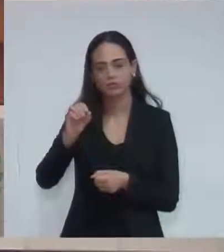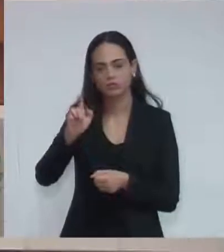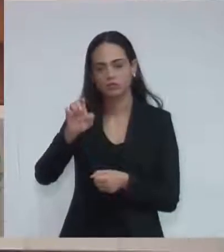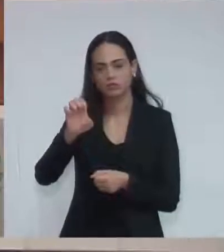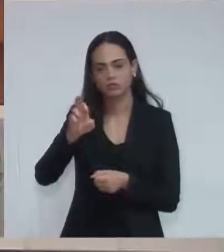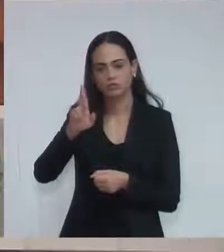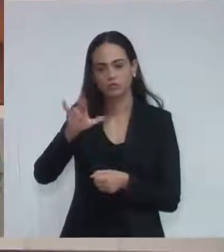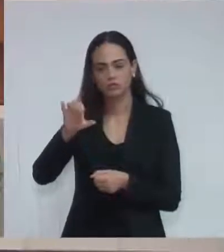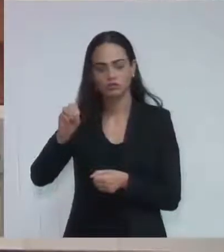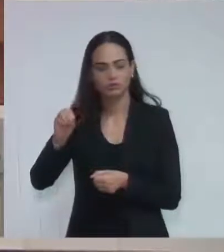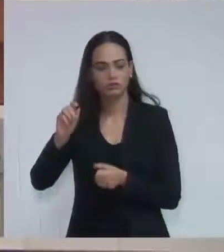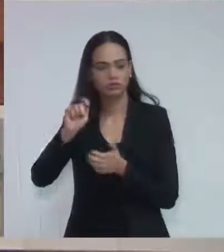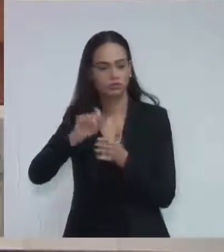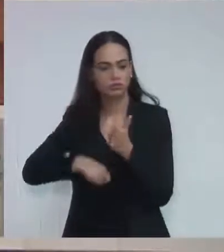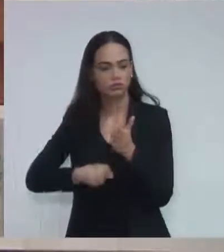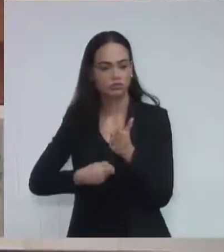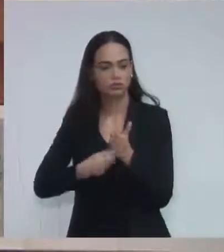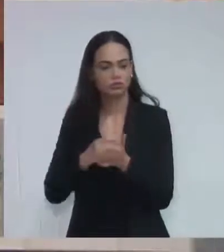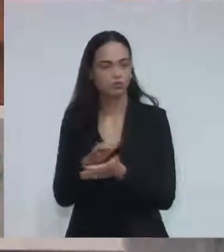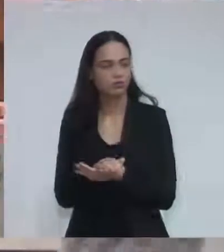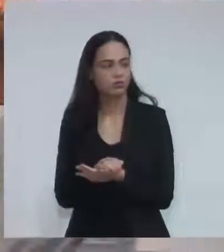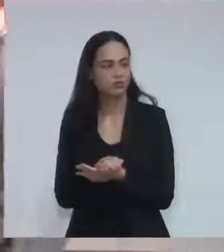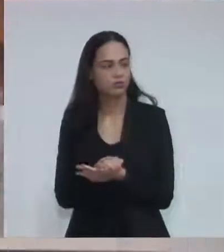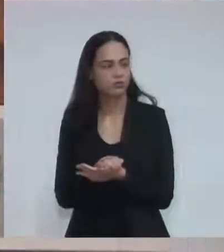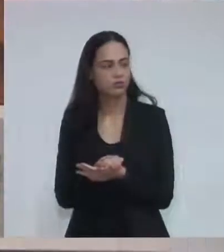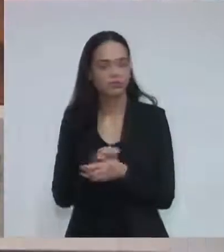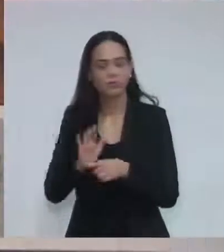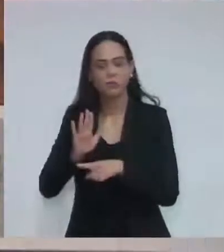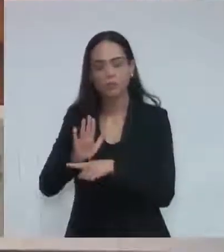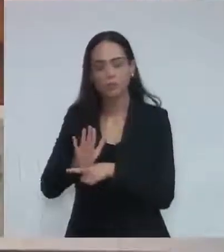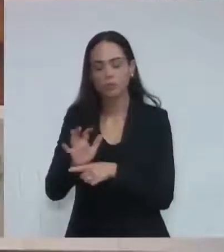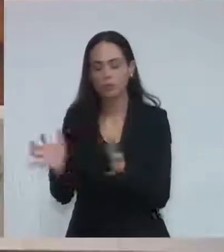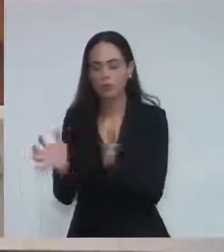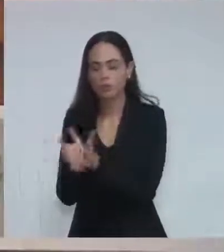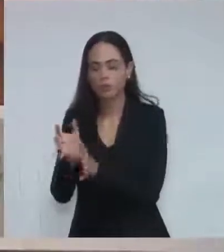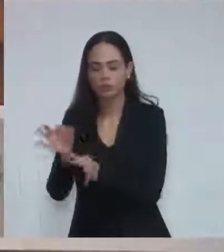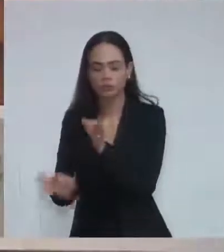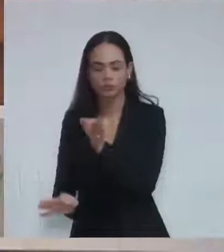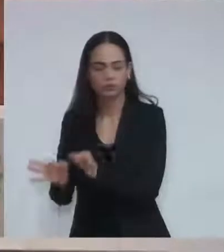Berbet Porto Tonolo, assistente jurídico.